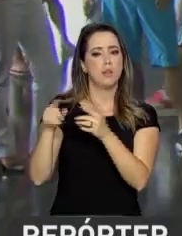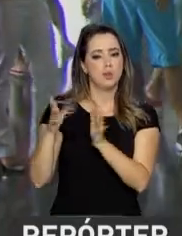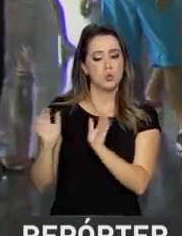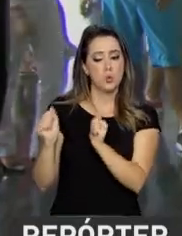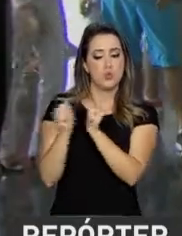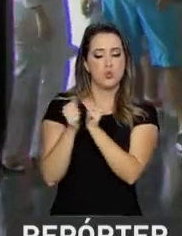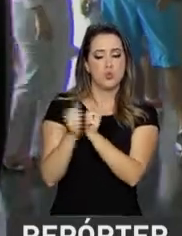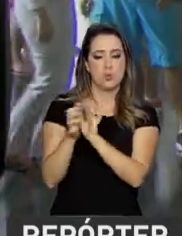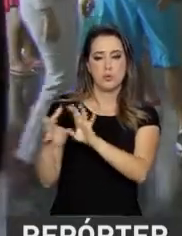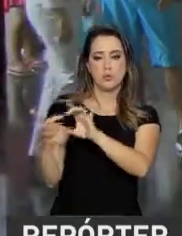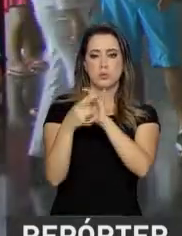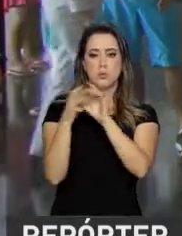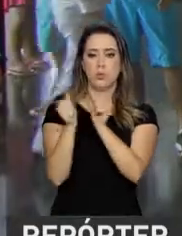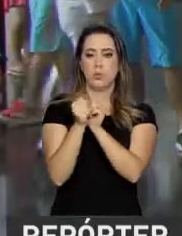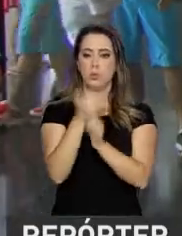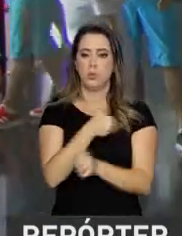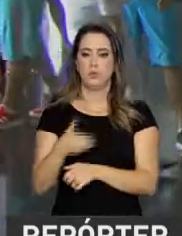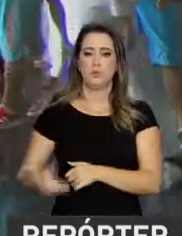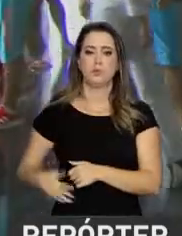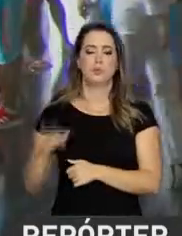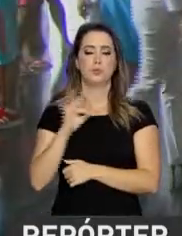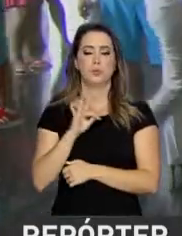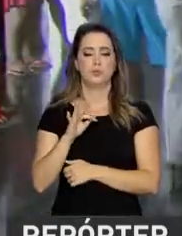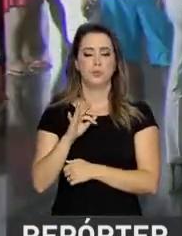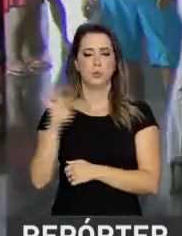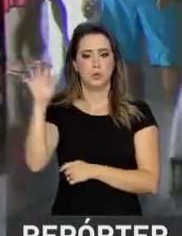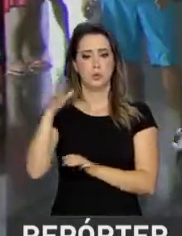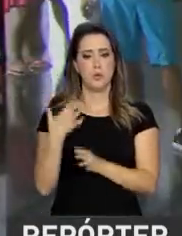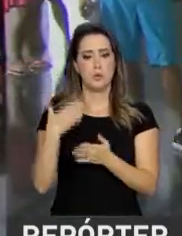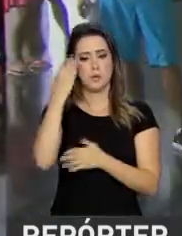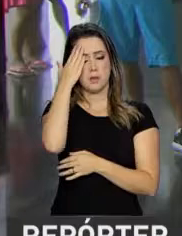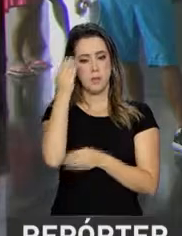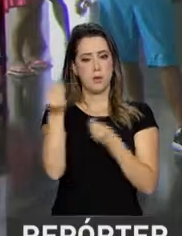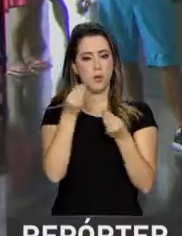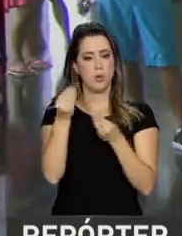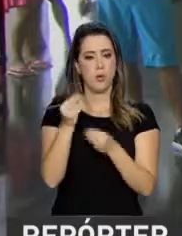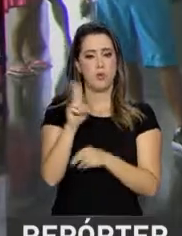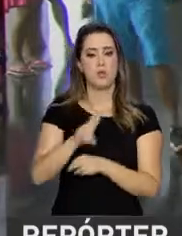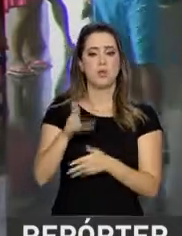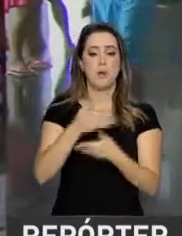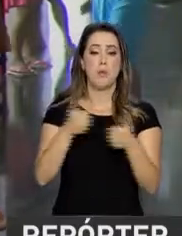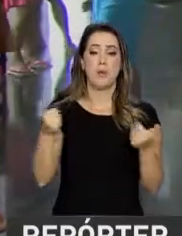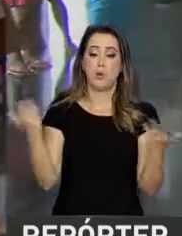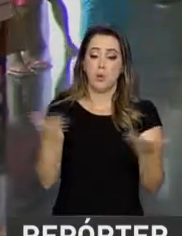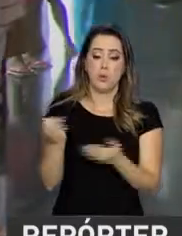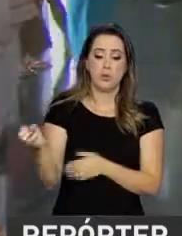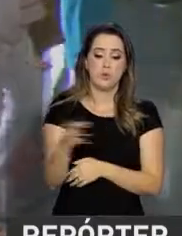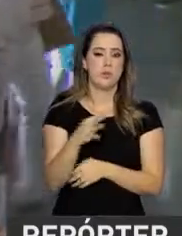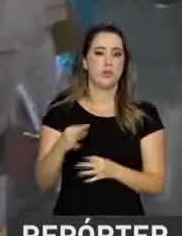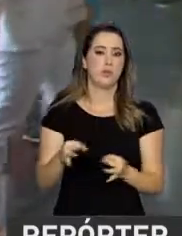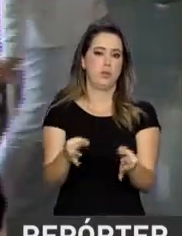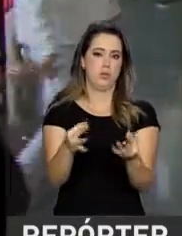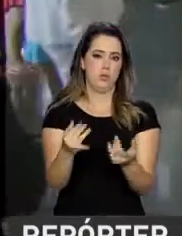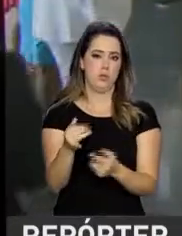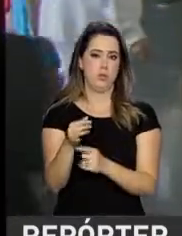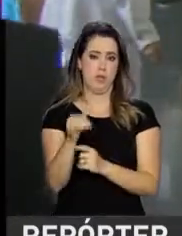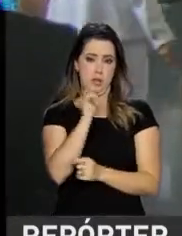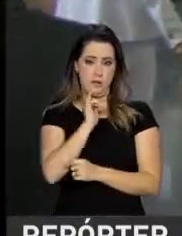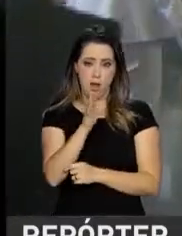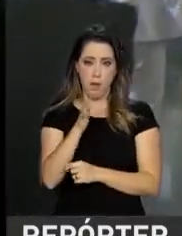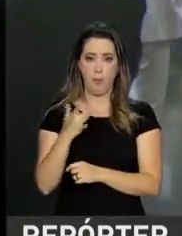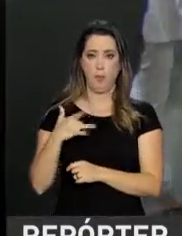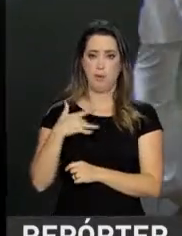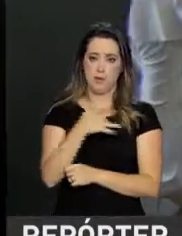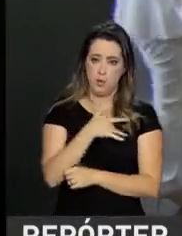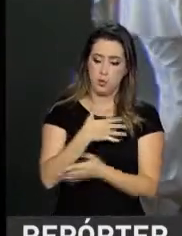os grupos indígenas de o governo saber o que é aproveitada a modernidade apartamento da saúde certamente isso